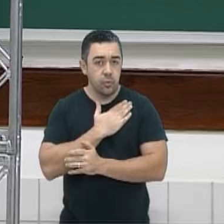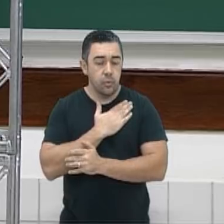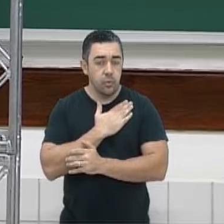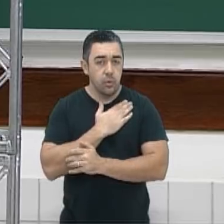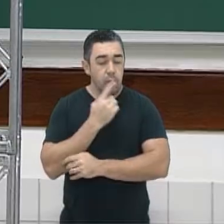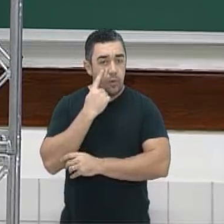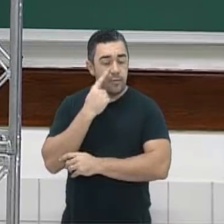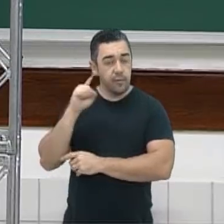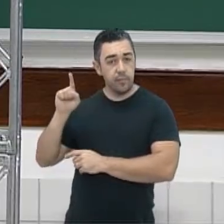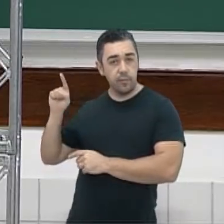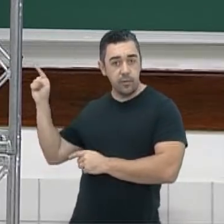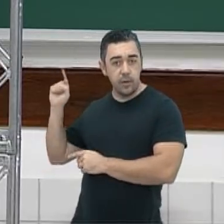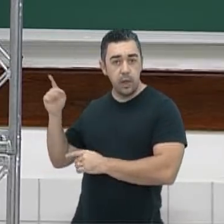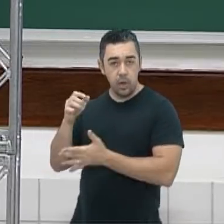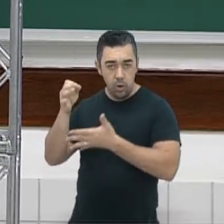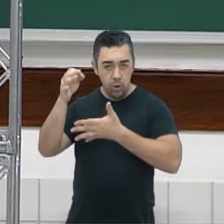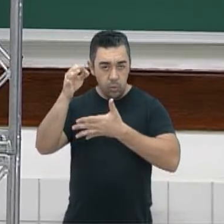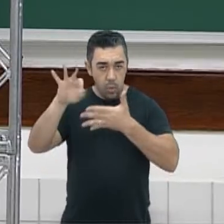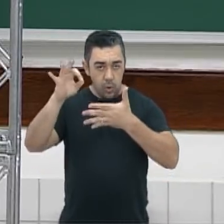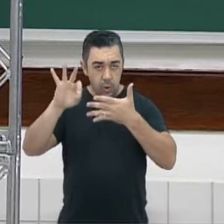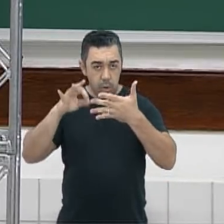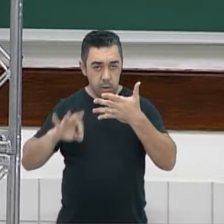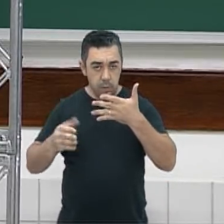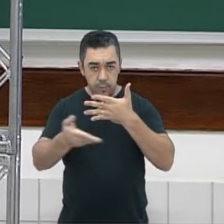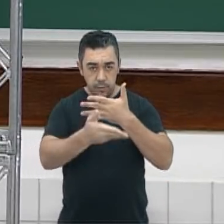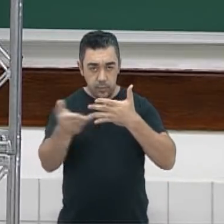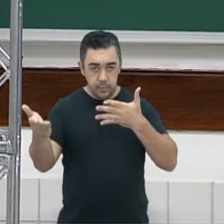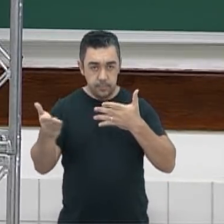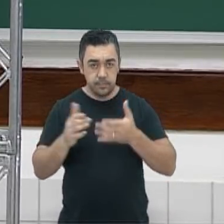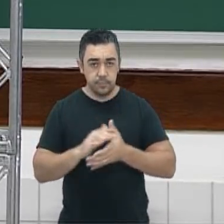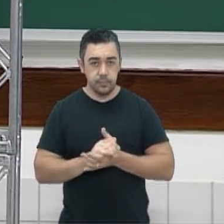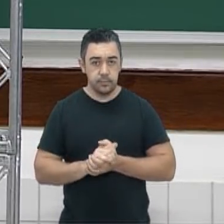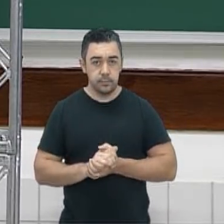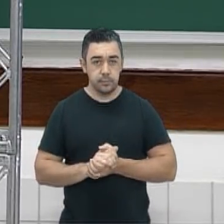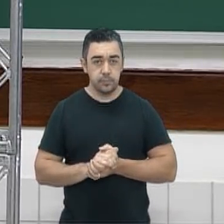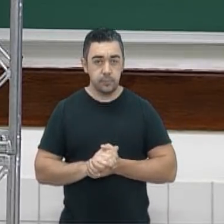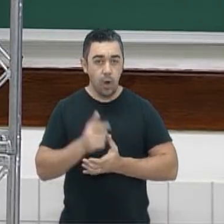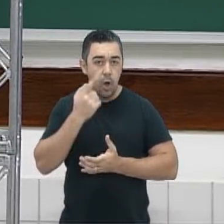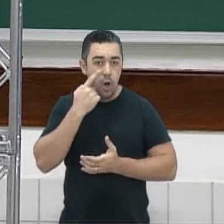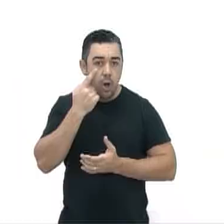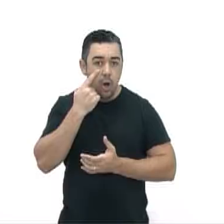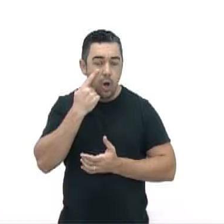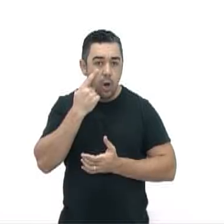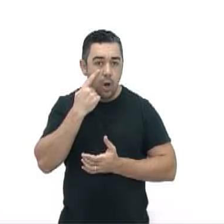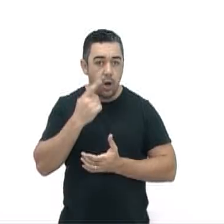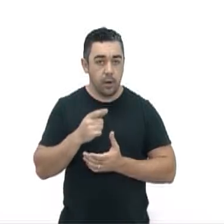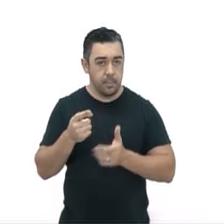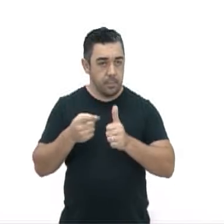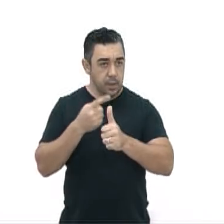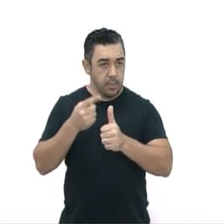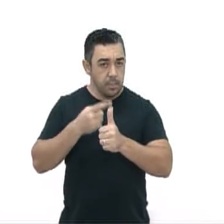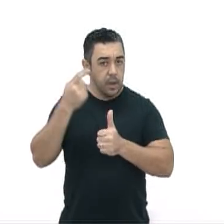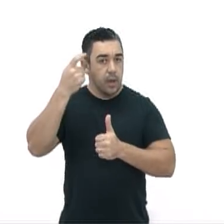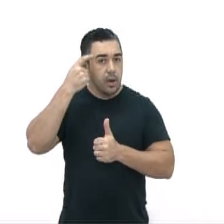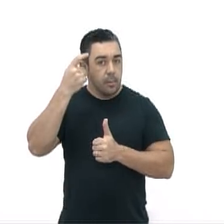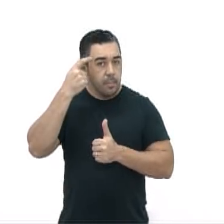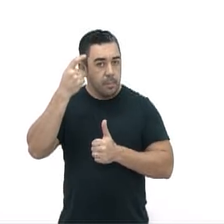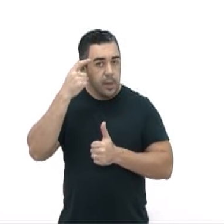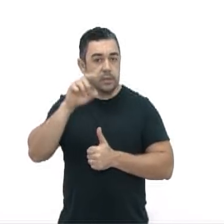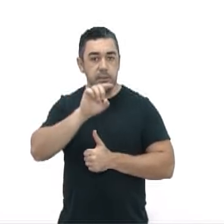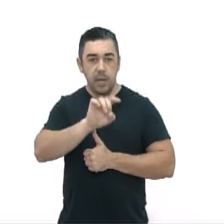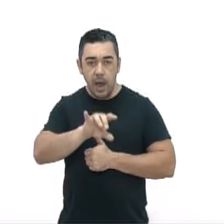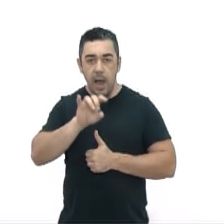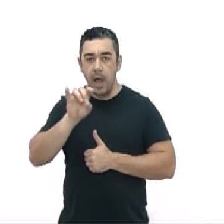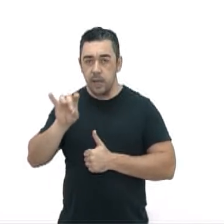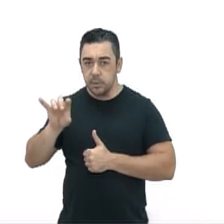as correções aqui com vocês, tá bom? Vamos lá. Então, olha lá. Primeiro, precisamos pensar na unidade. Então, a